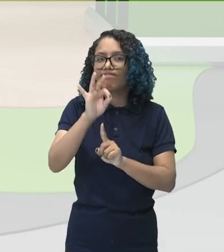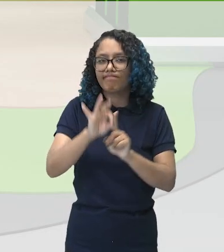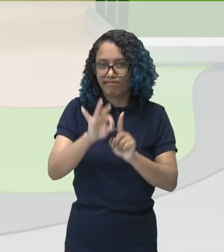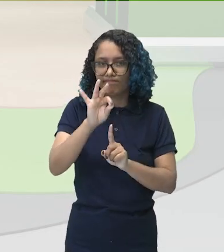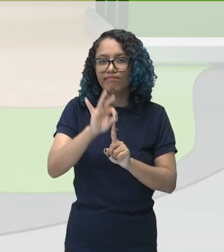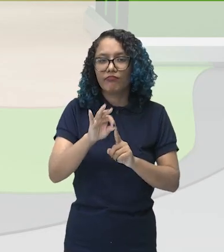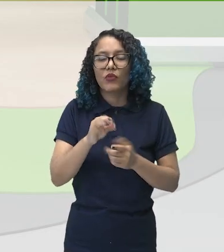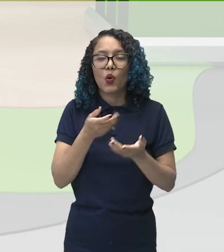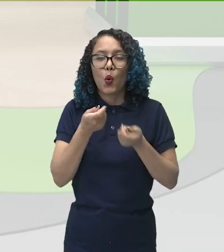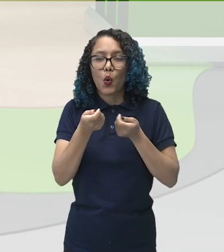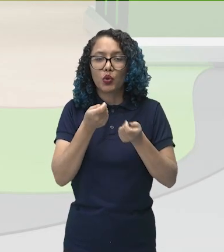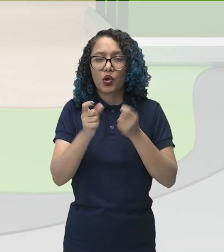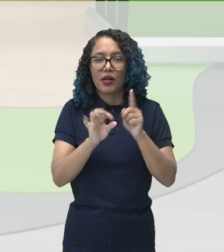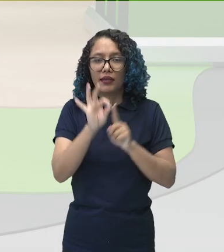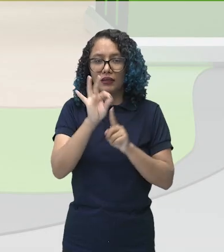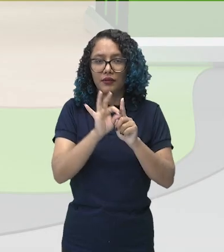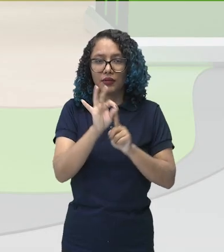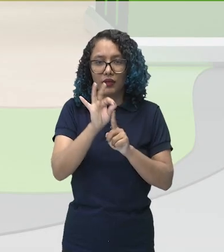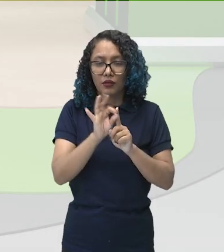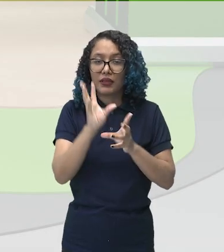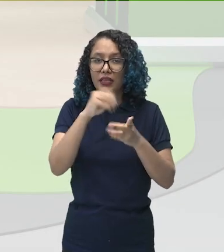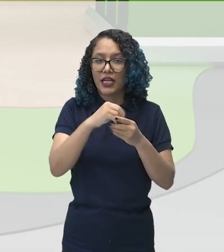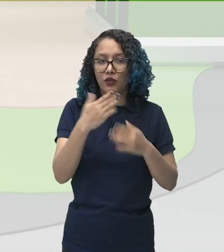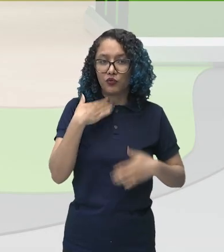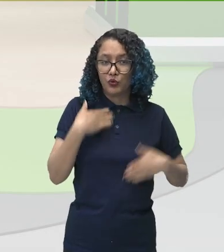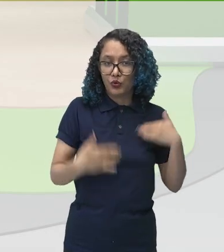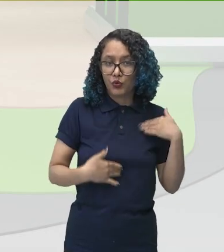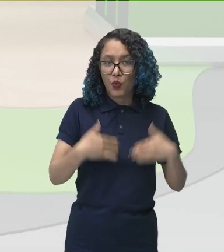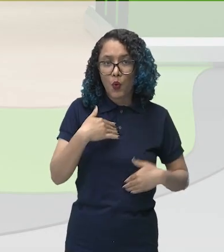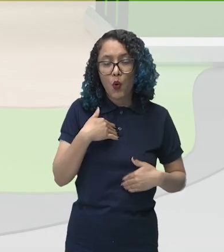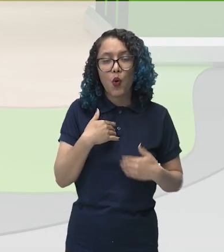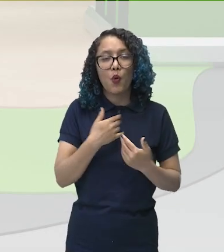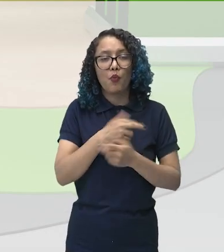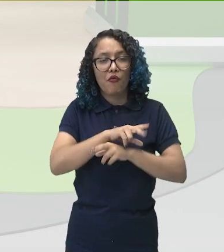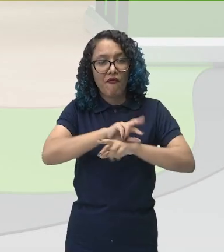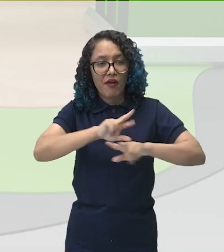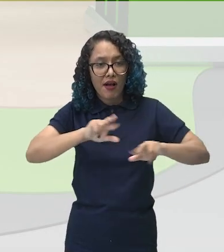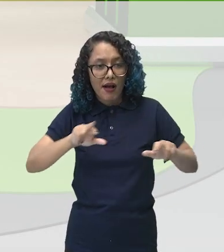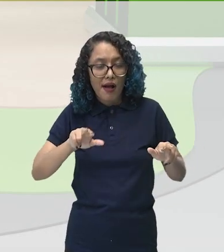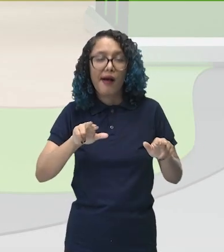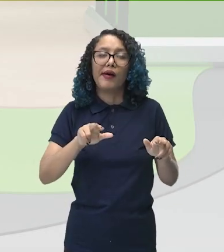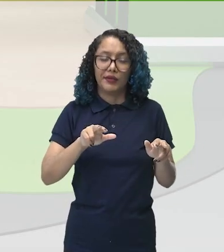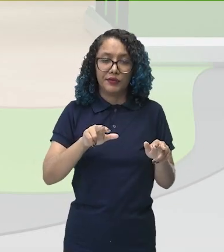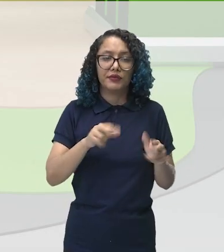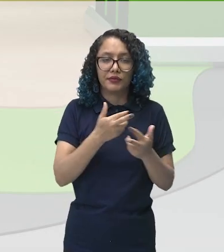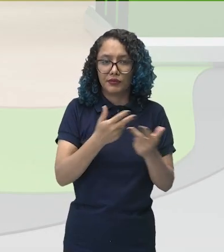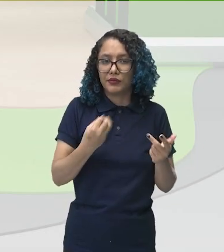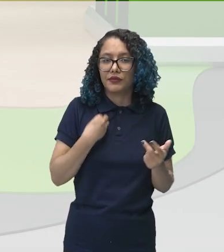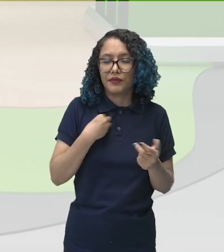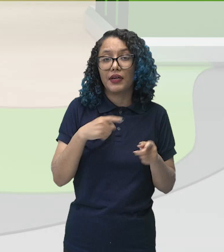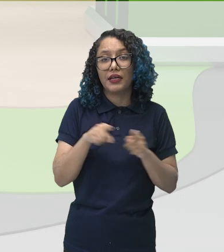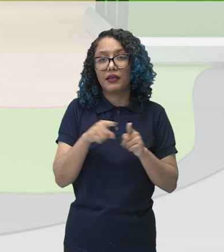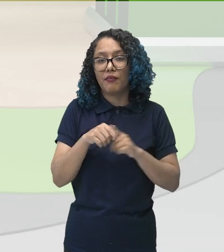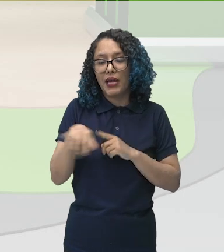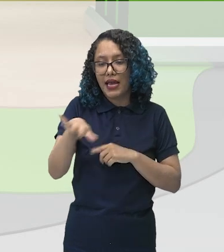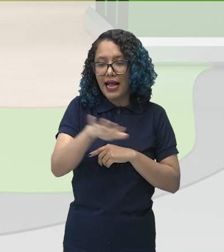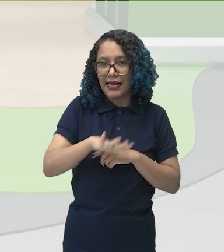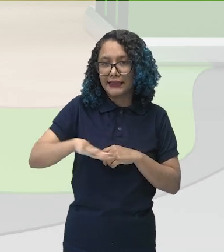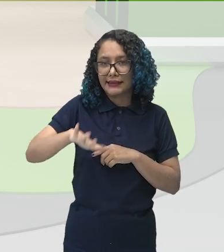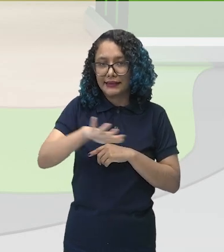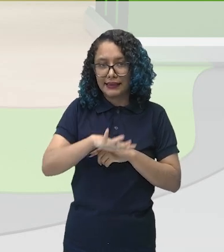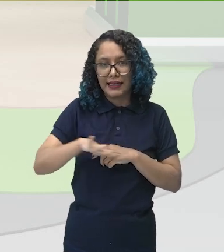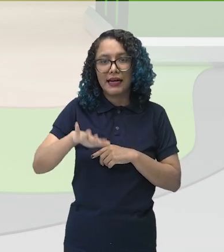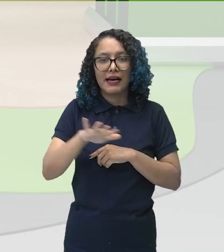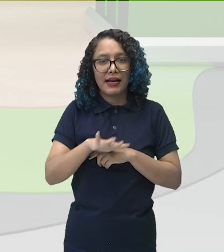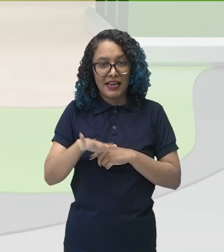a regular a temperatura tanto em organismos representados pelos seres vivos, bem como os ambientes onde